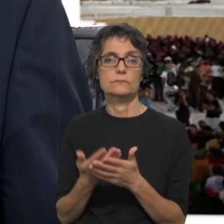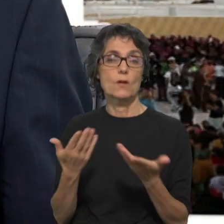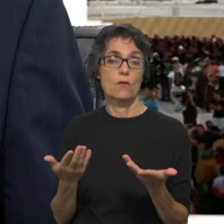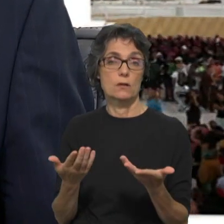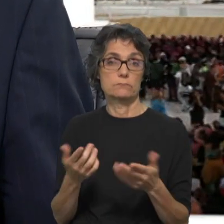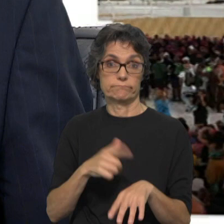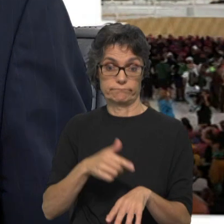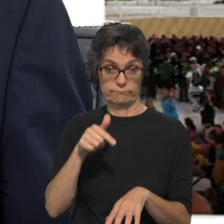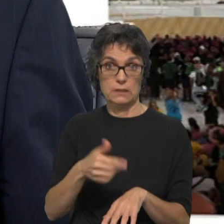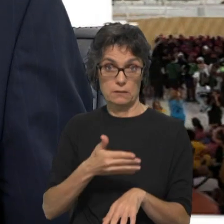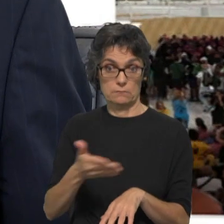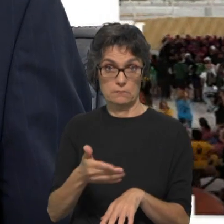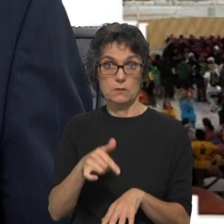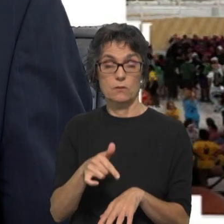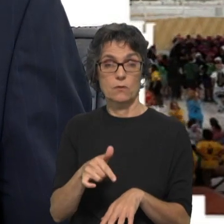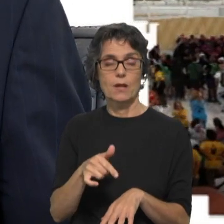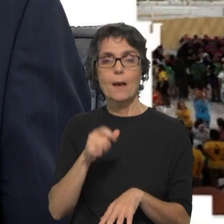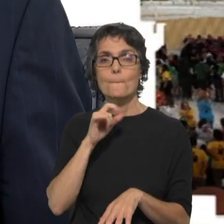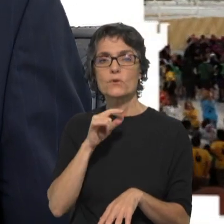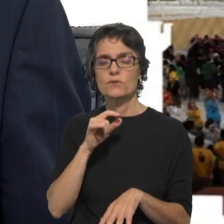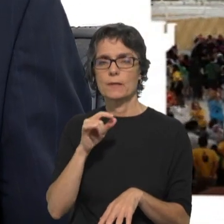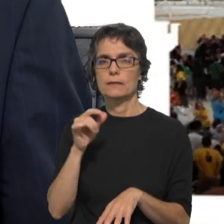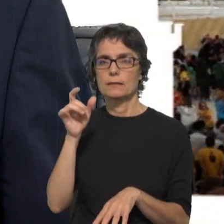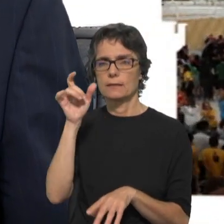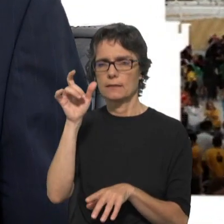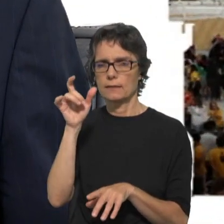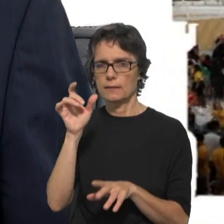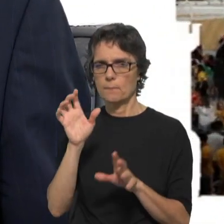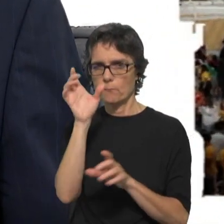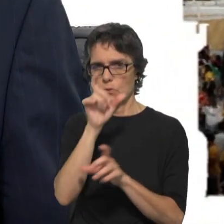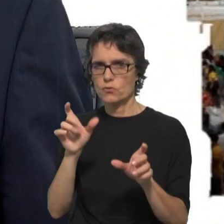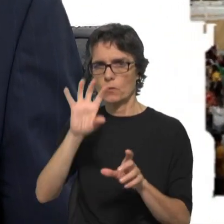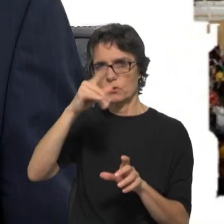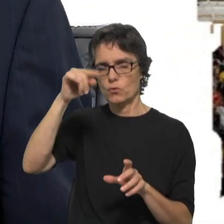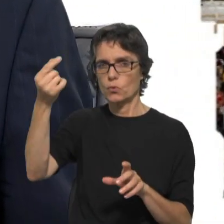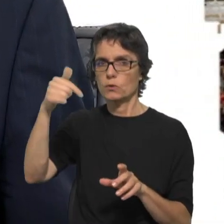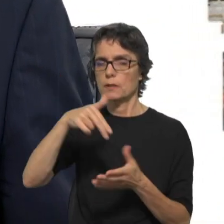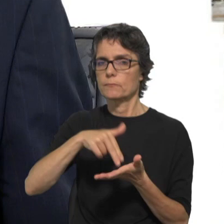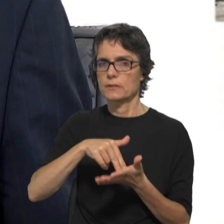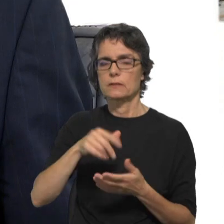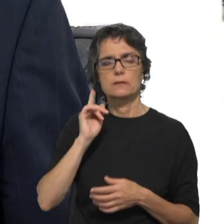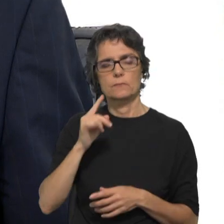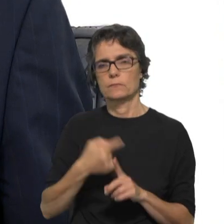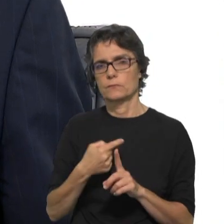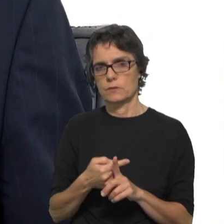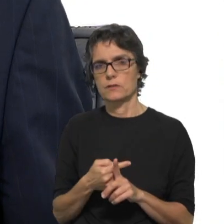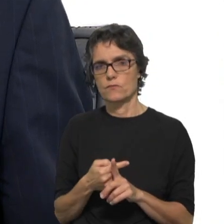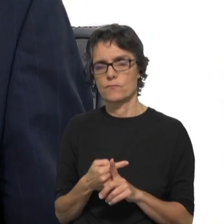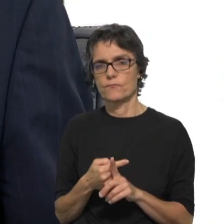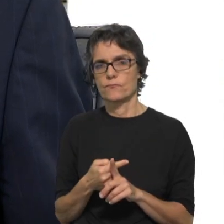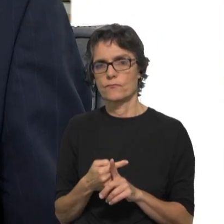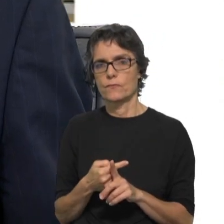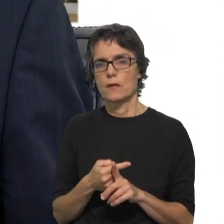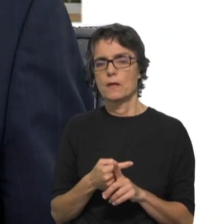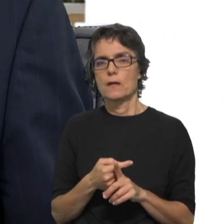se calhar, a presença até de estrangeiros nas comunidades protestantes é muito maior do que era no século XIX. Sempre foram comunidades fundamentalmente constituídas